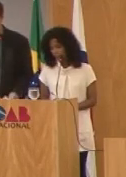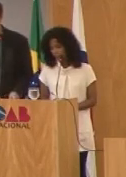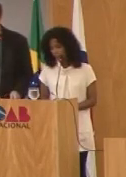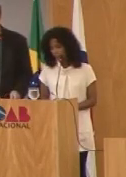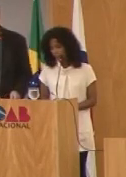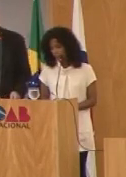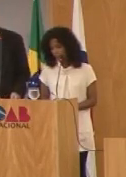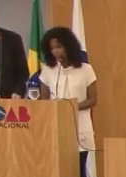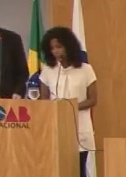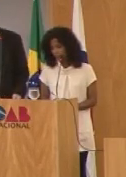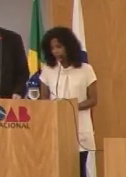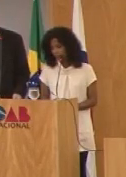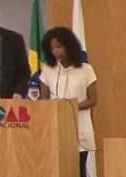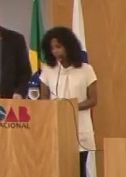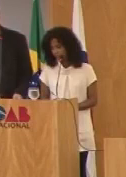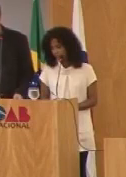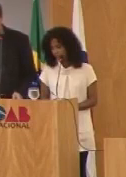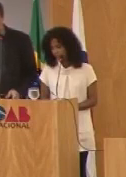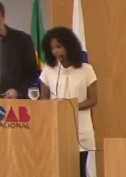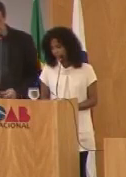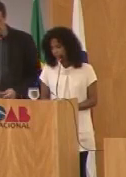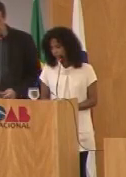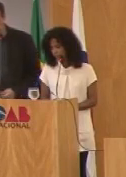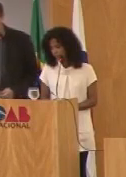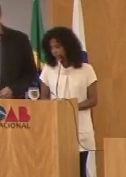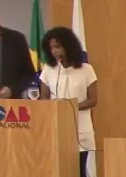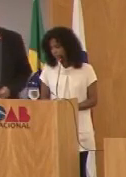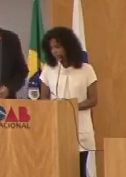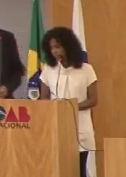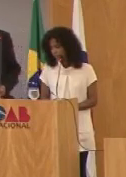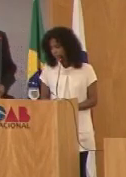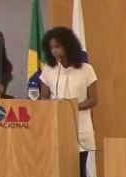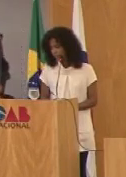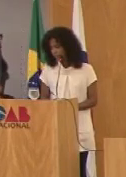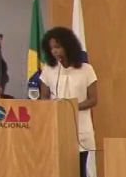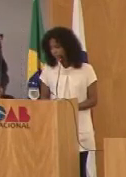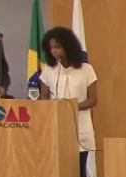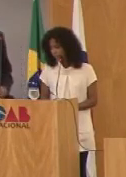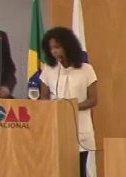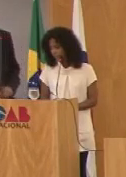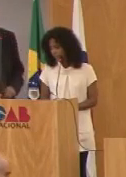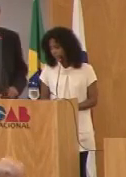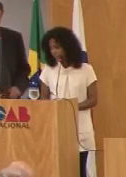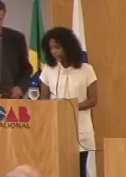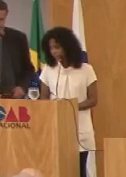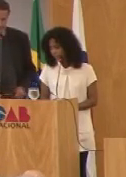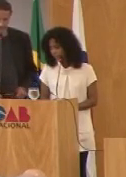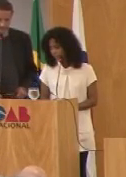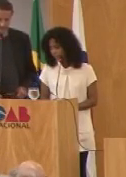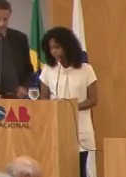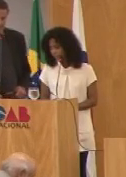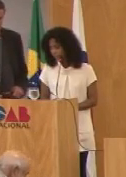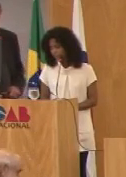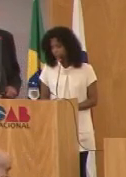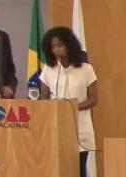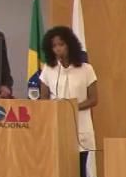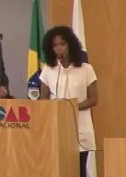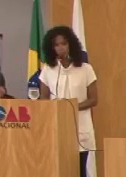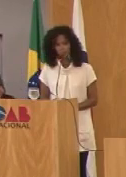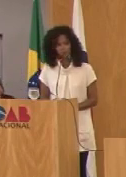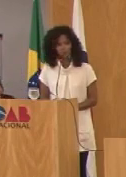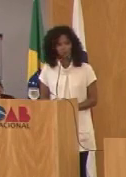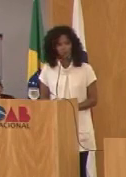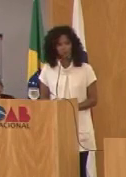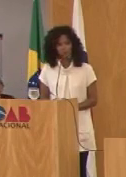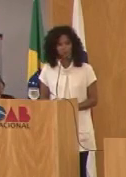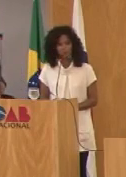pelas diretas já. Pessoas de várias tendências políticas encontraram uma linguagem comum na